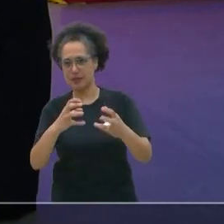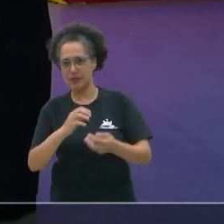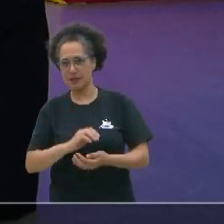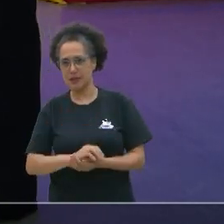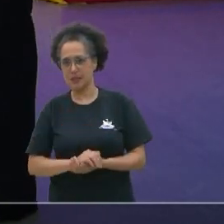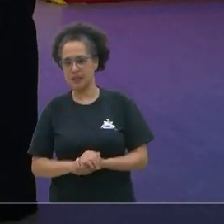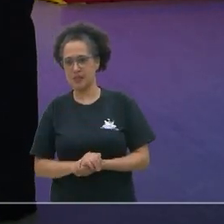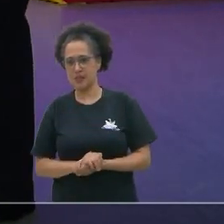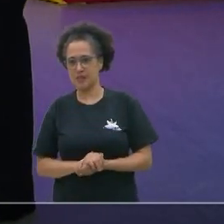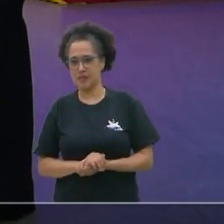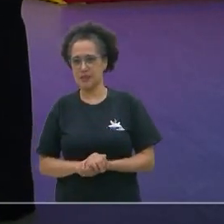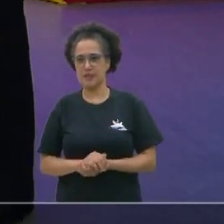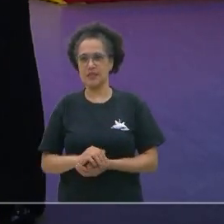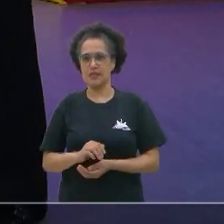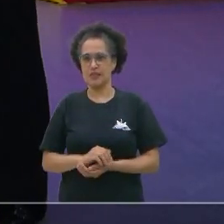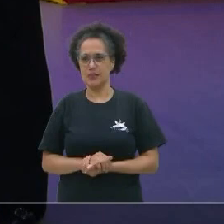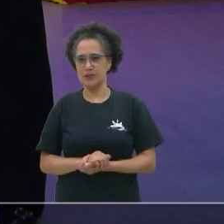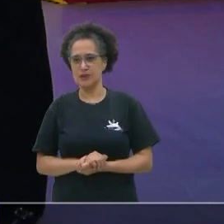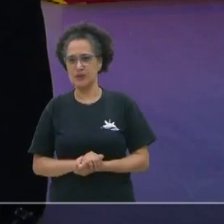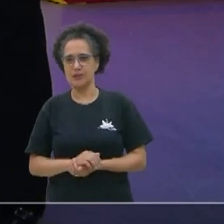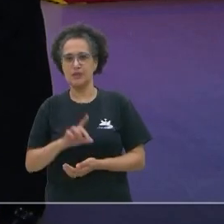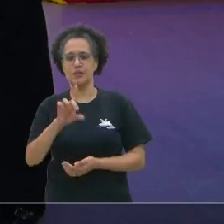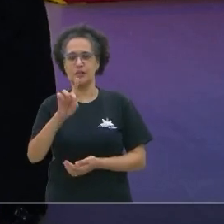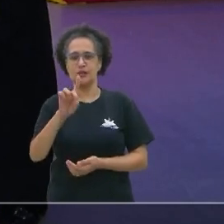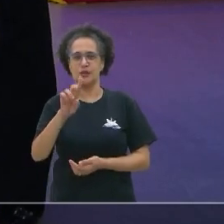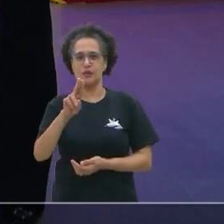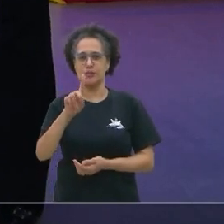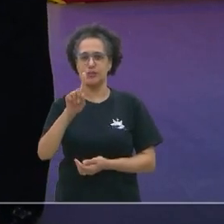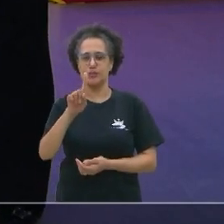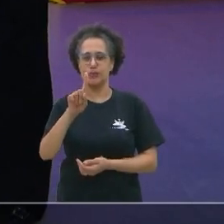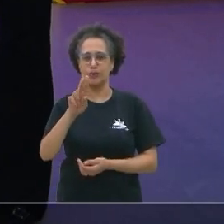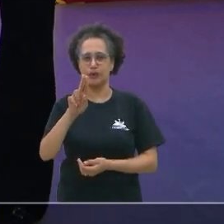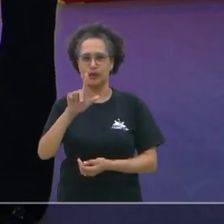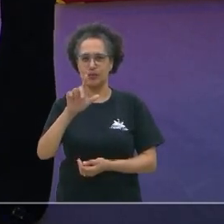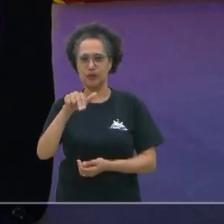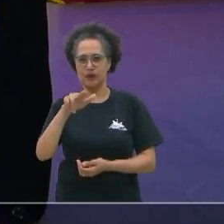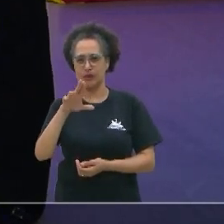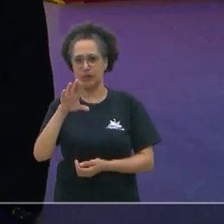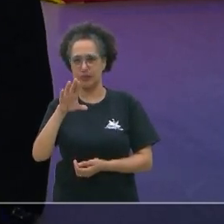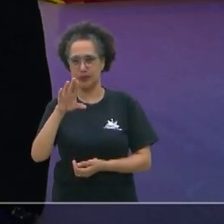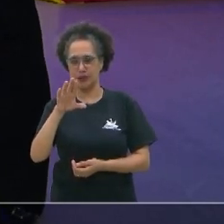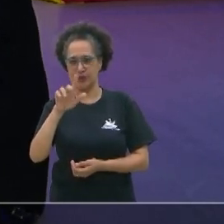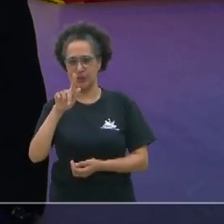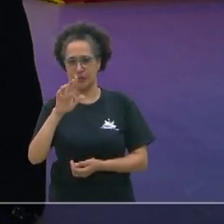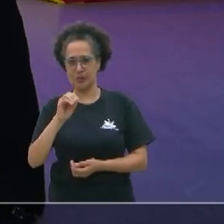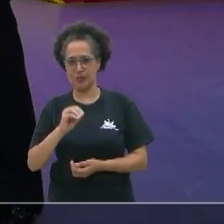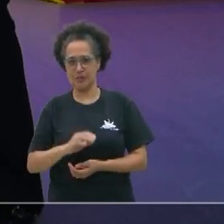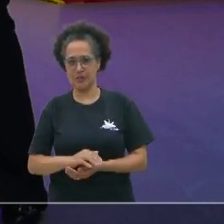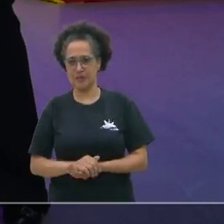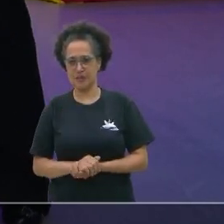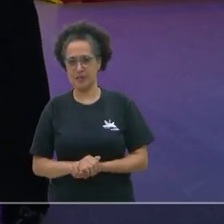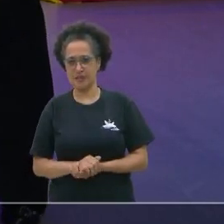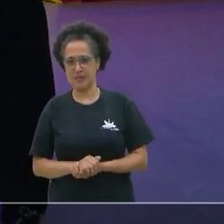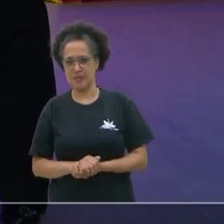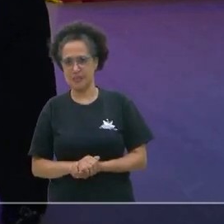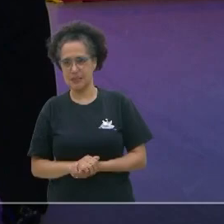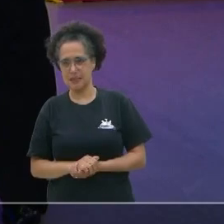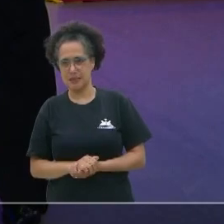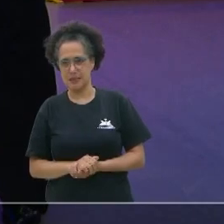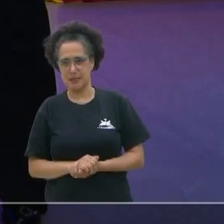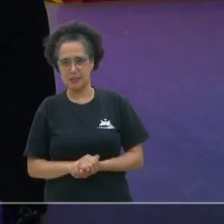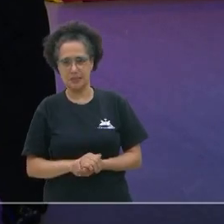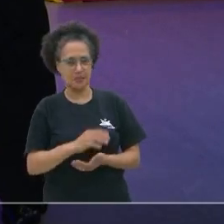Tungunungu! Você repete comigo. Tungunungu! Tungunungu! Prendeu. Agora você pega e vira pro lado de lá e faz assim com a mão, assim,